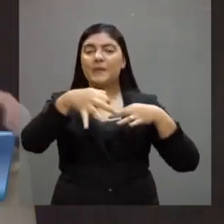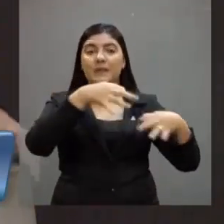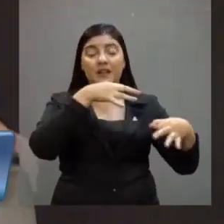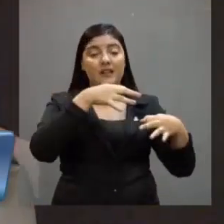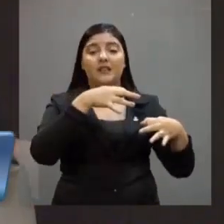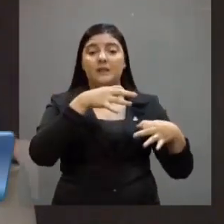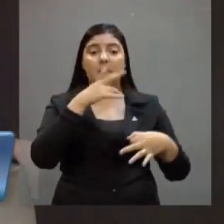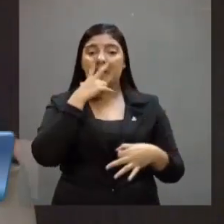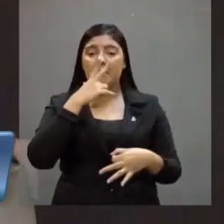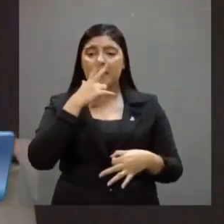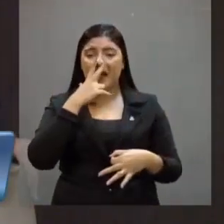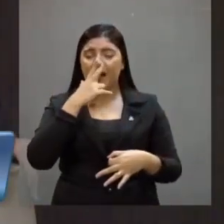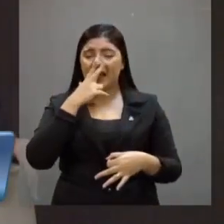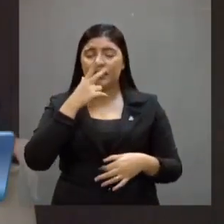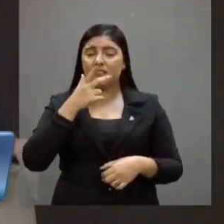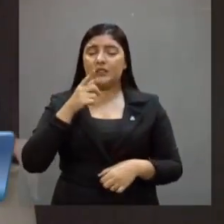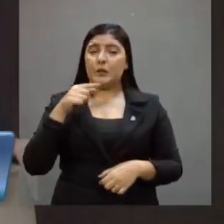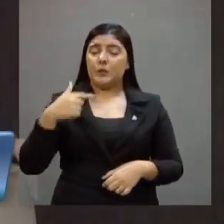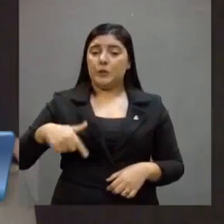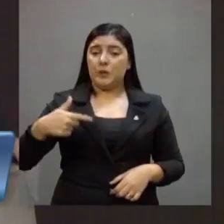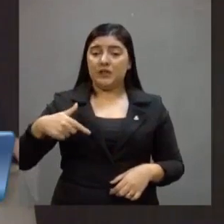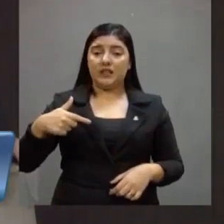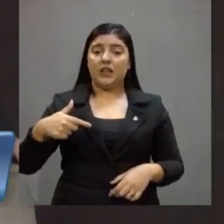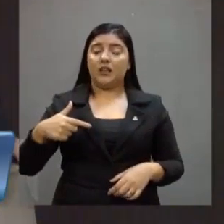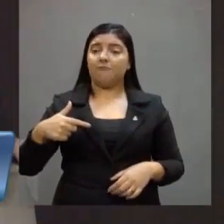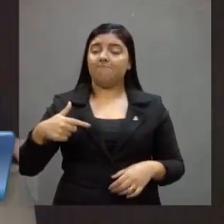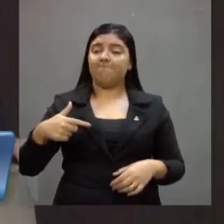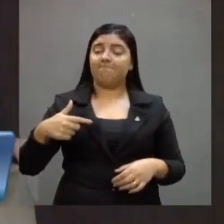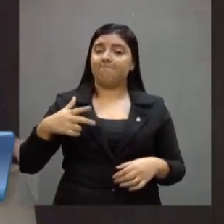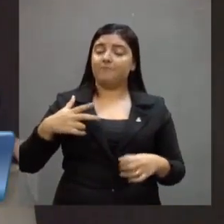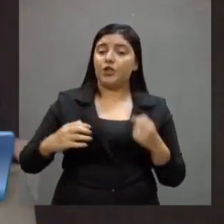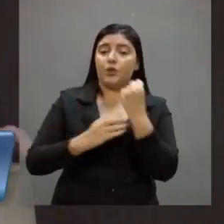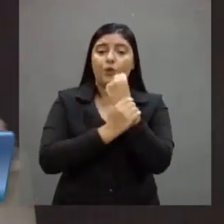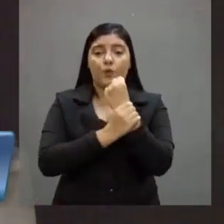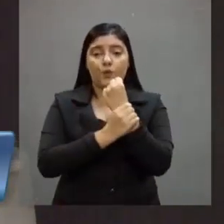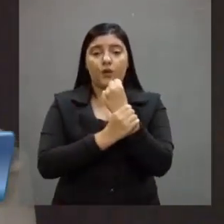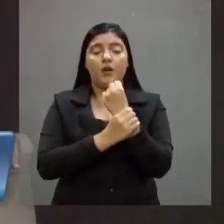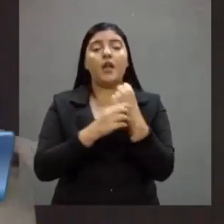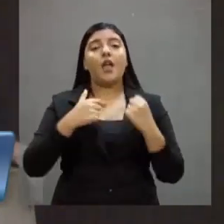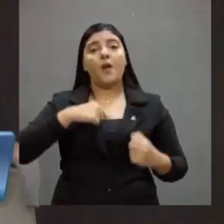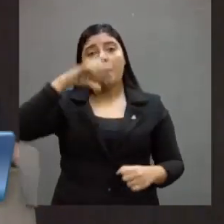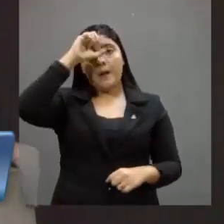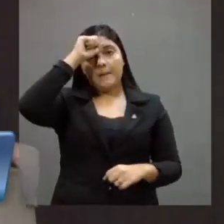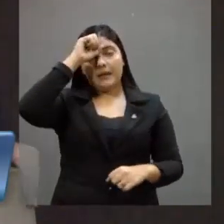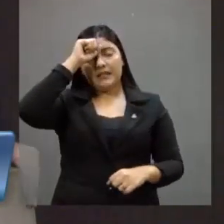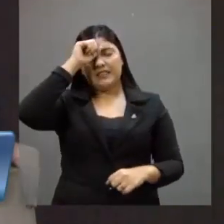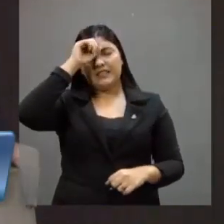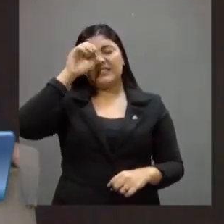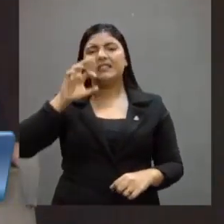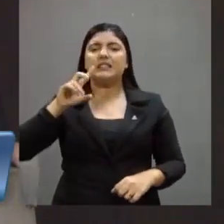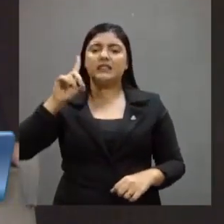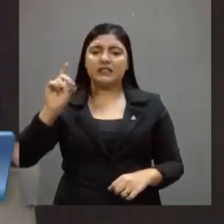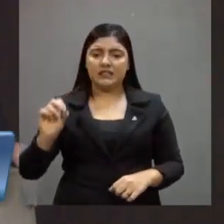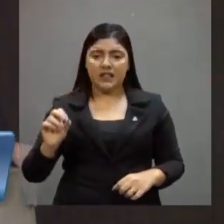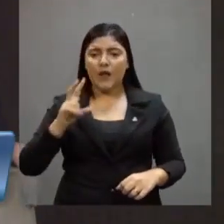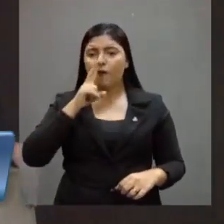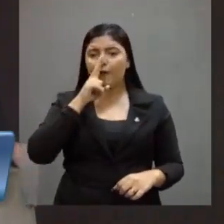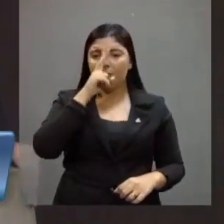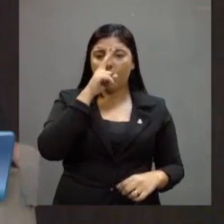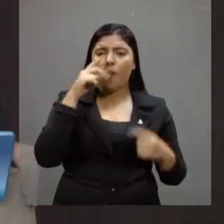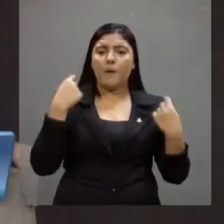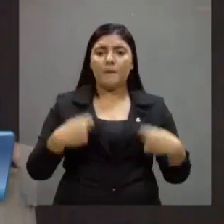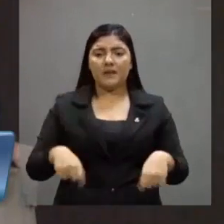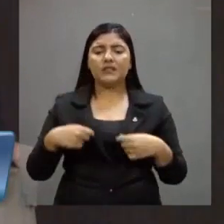eles não se sustentam politicamente. Eu aprendi de muito cedo que a força deve vir